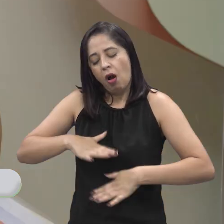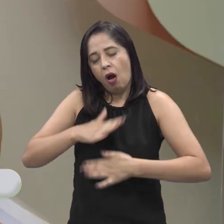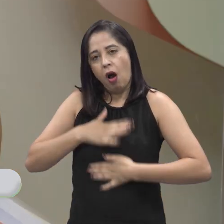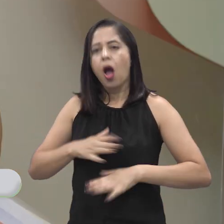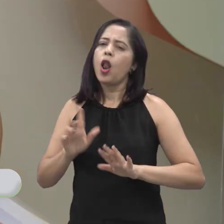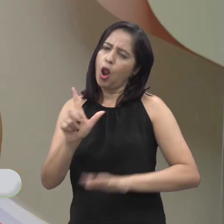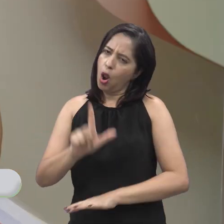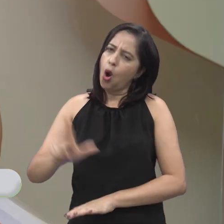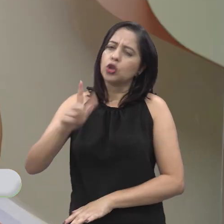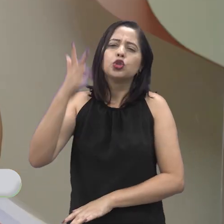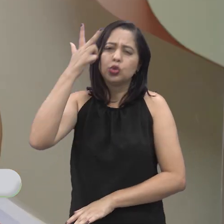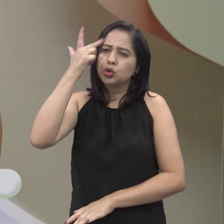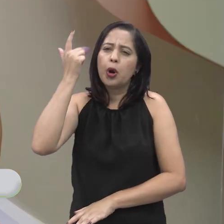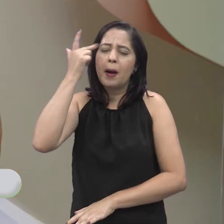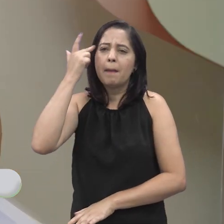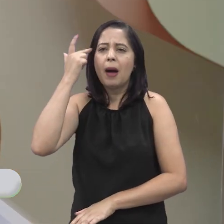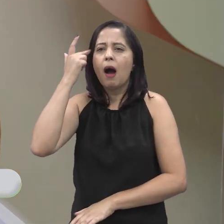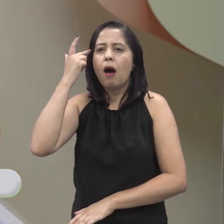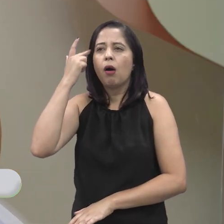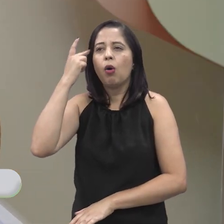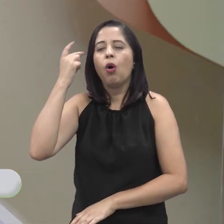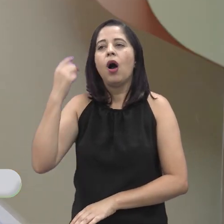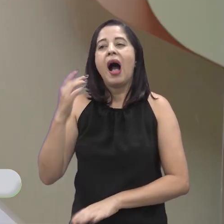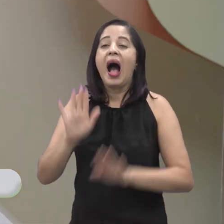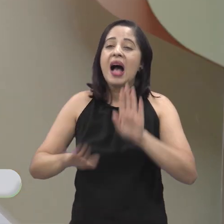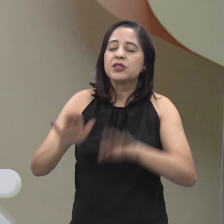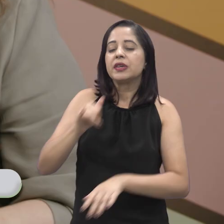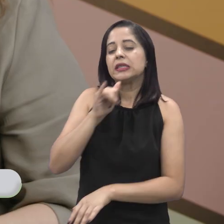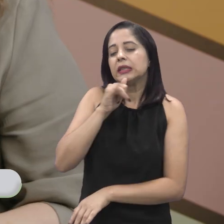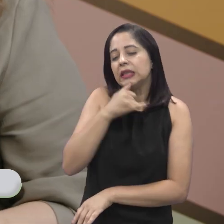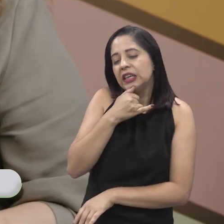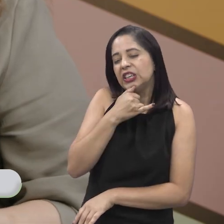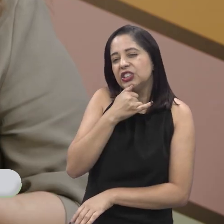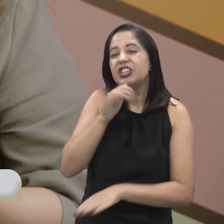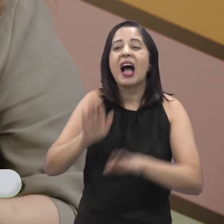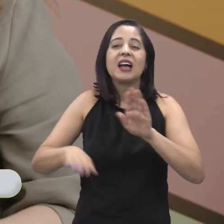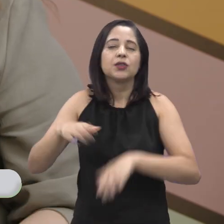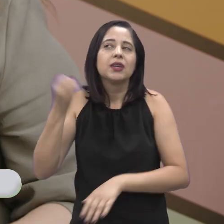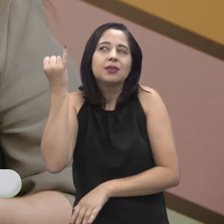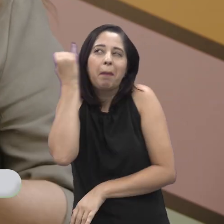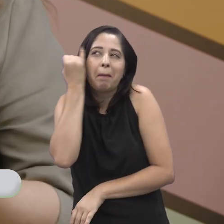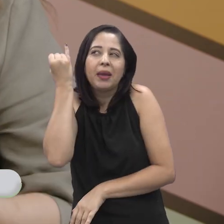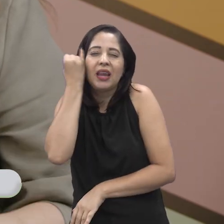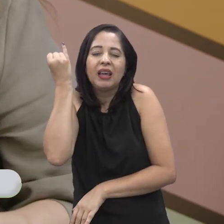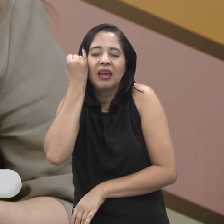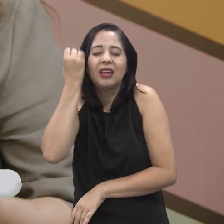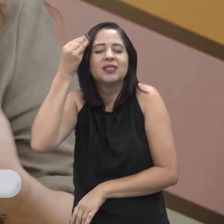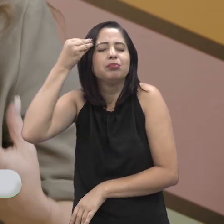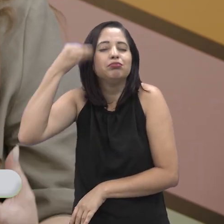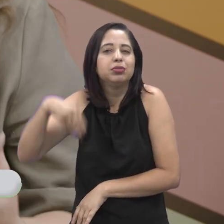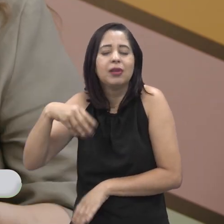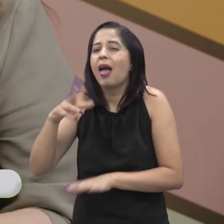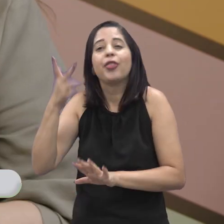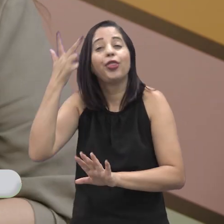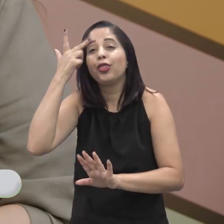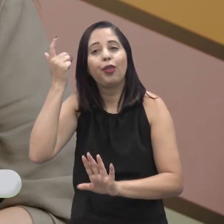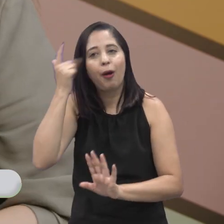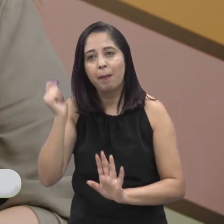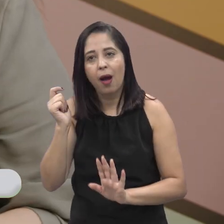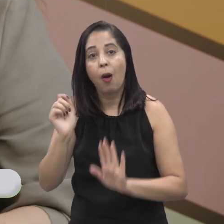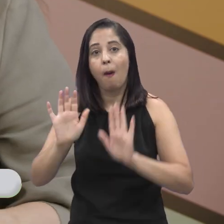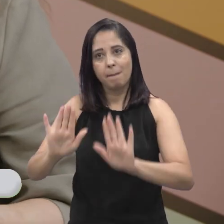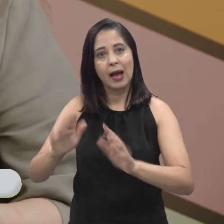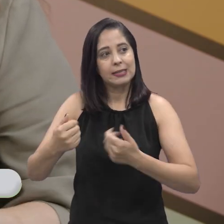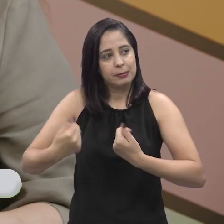ou que eu vou estar mais preguiçosa, mas eu preciso me acolher nesses momentos e ajustar para que eu esteja bem, ainda que